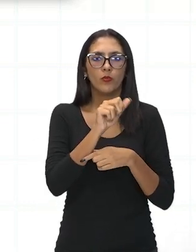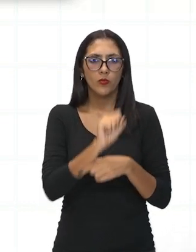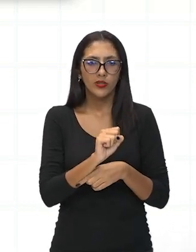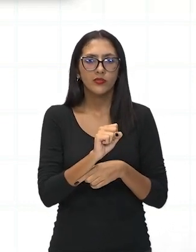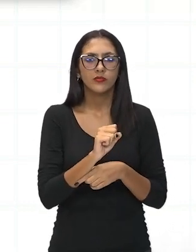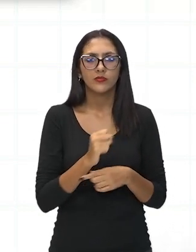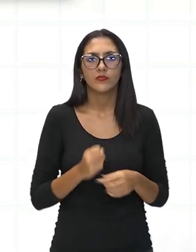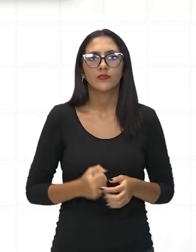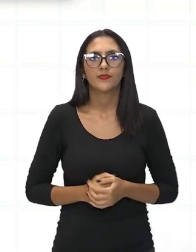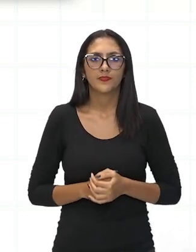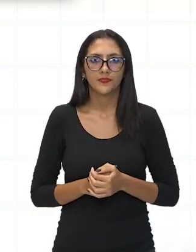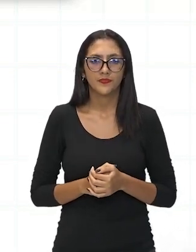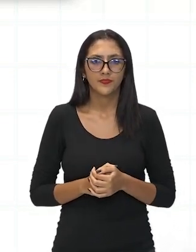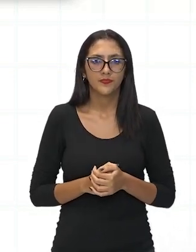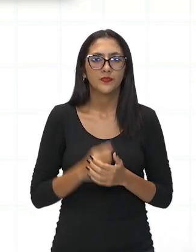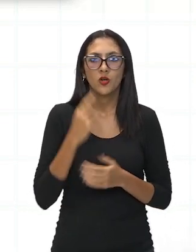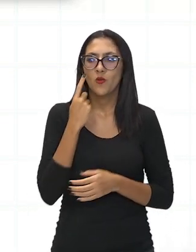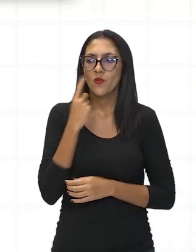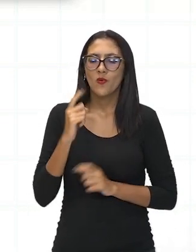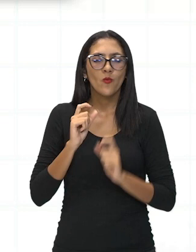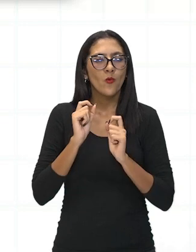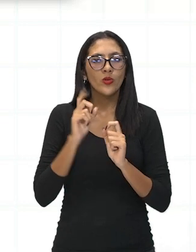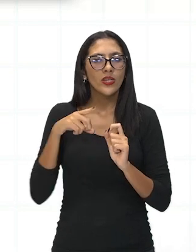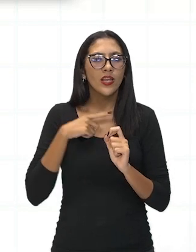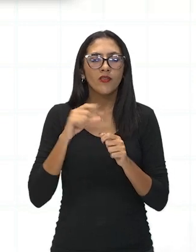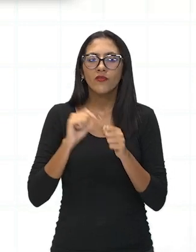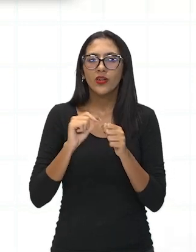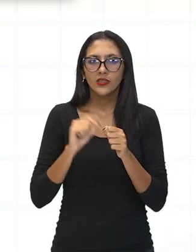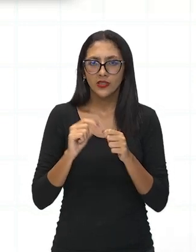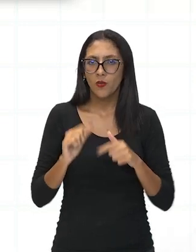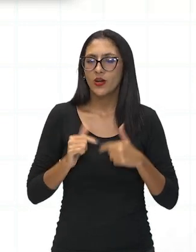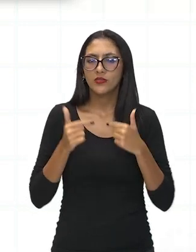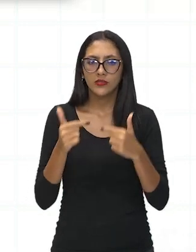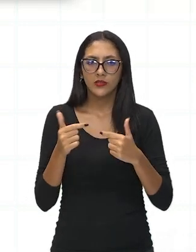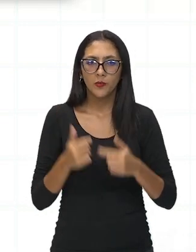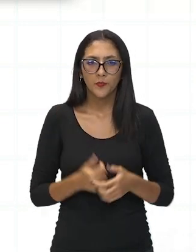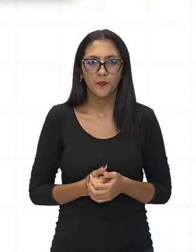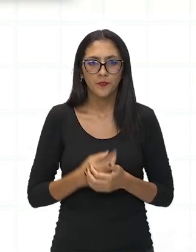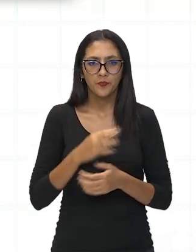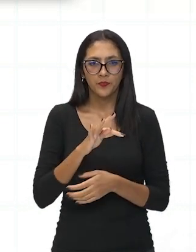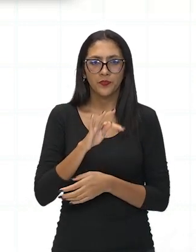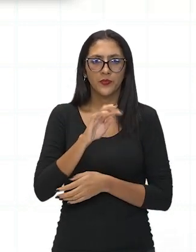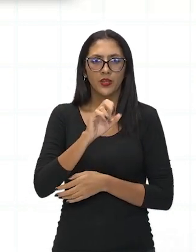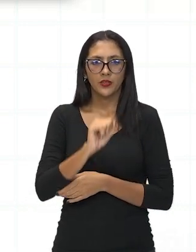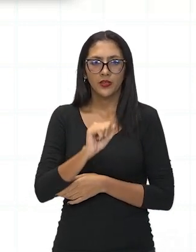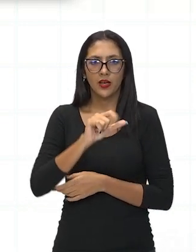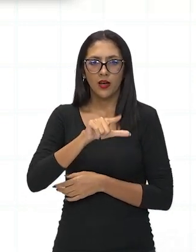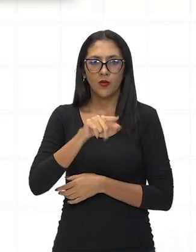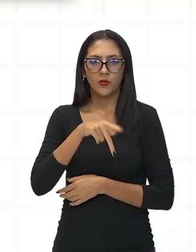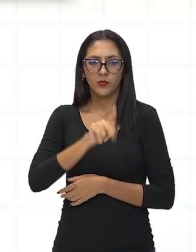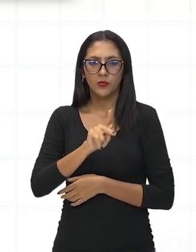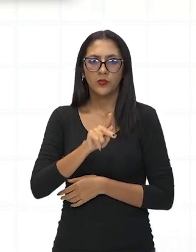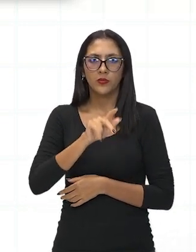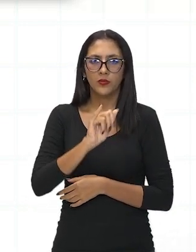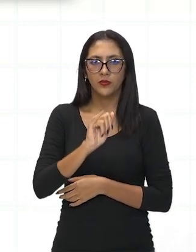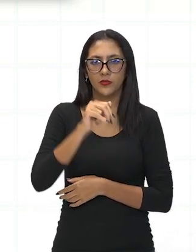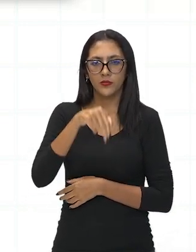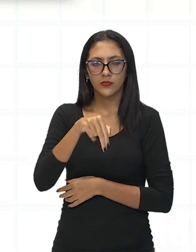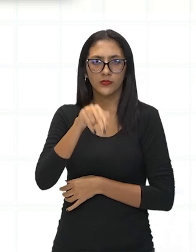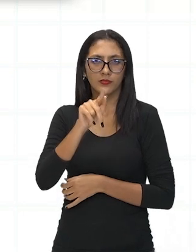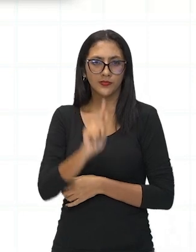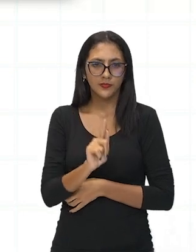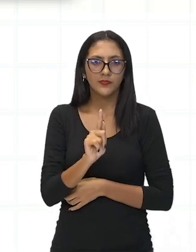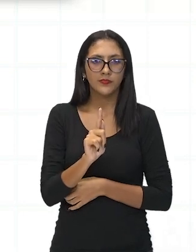phone. Olha o que ele estava fazendo. Talking. He was talking. Você acrescenta aqui